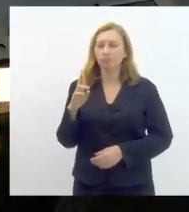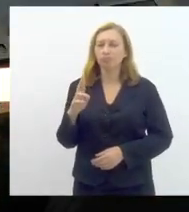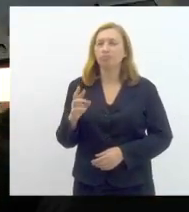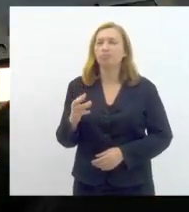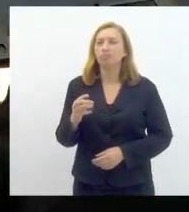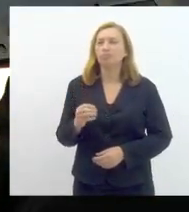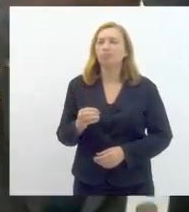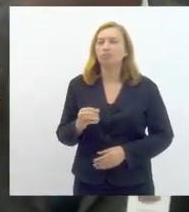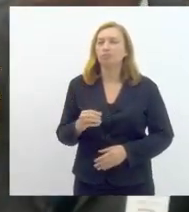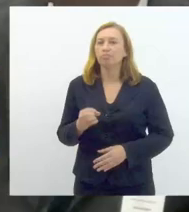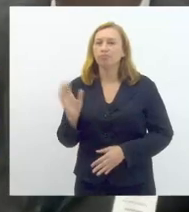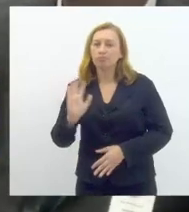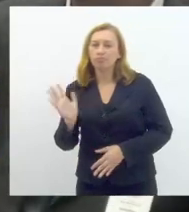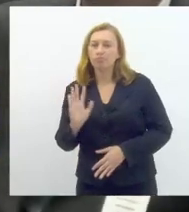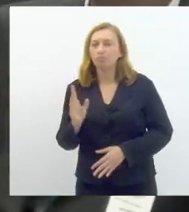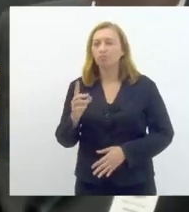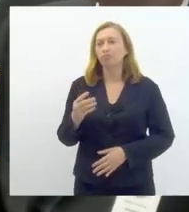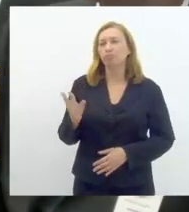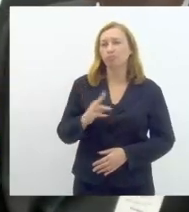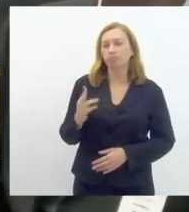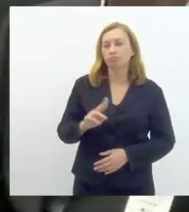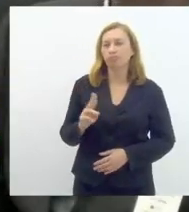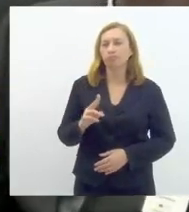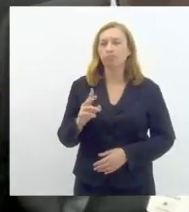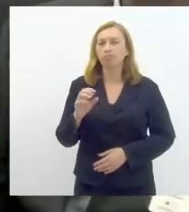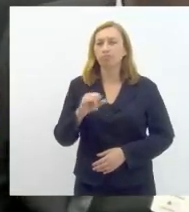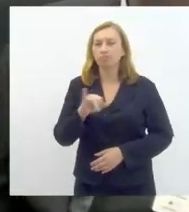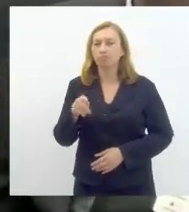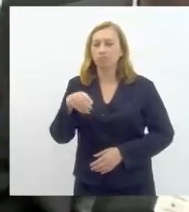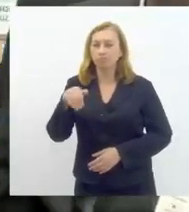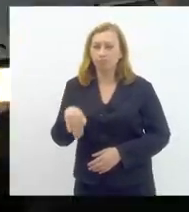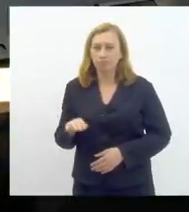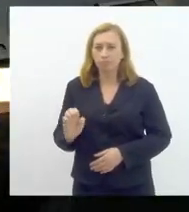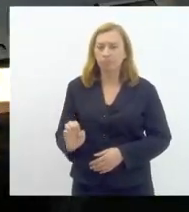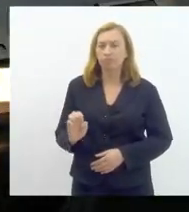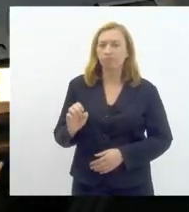Olá a todos. Meu nome é Jasmin e eu voto na Letícia de Nova Iguaçu.